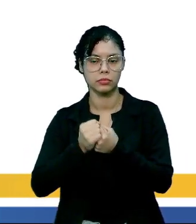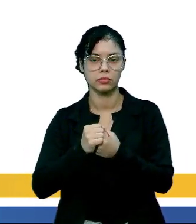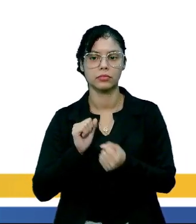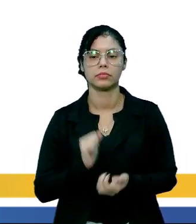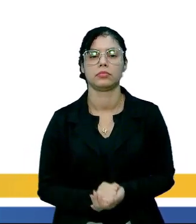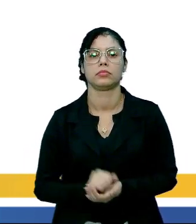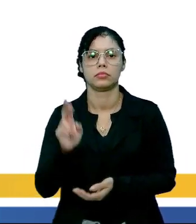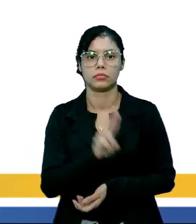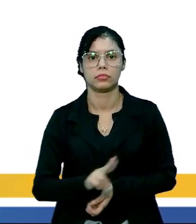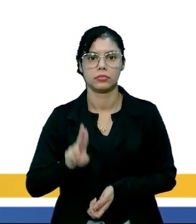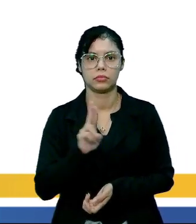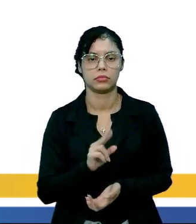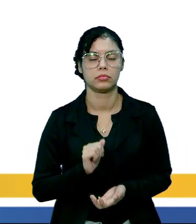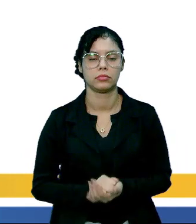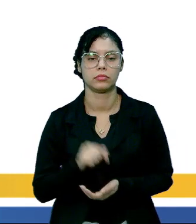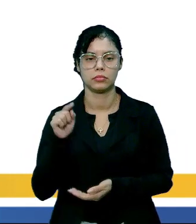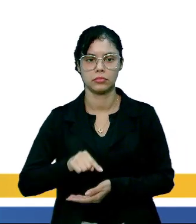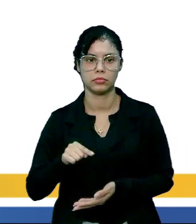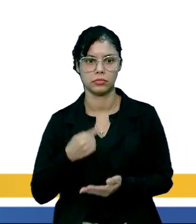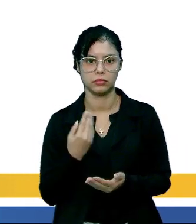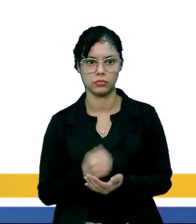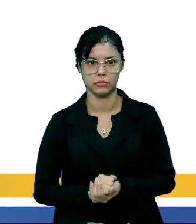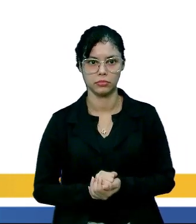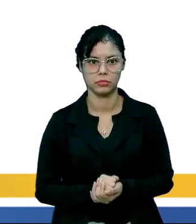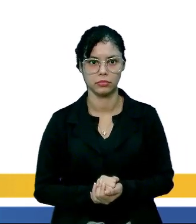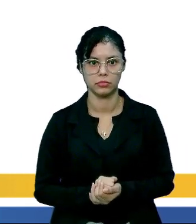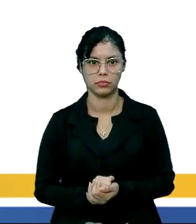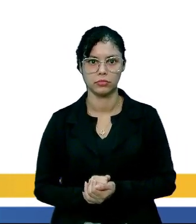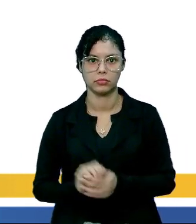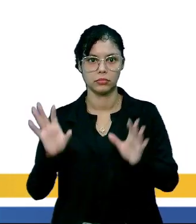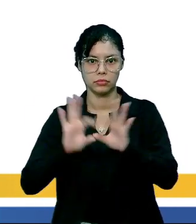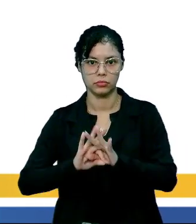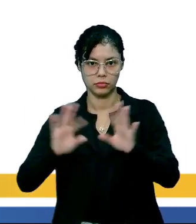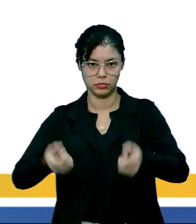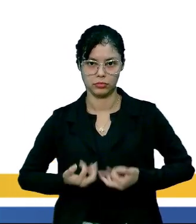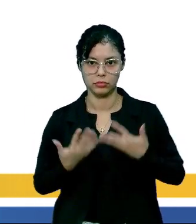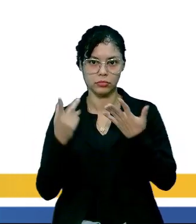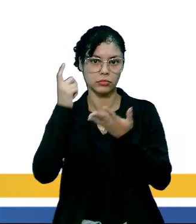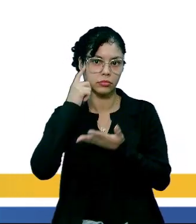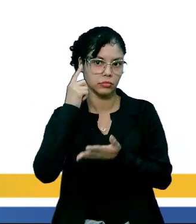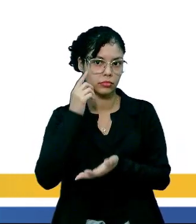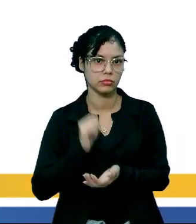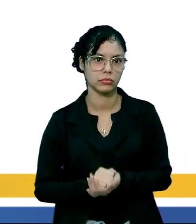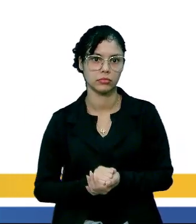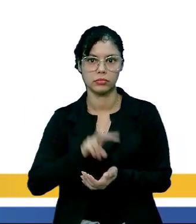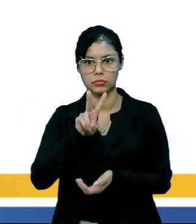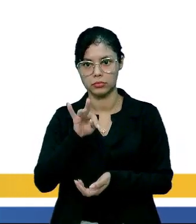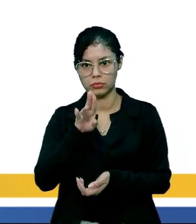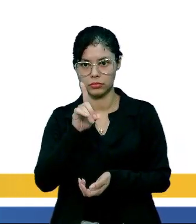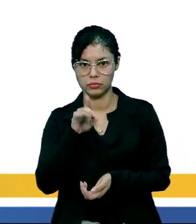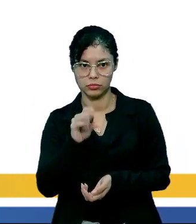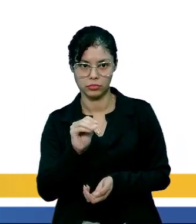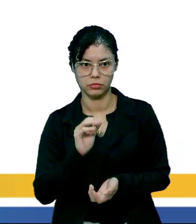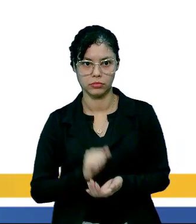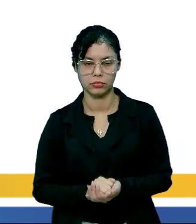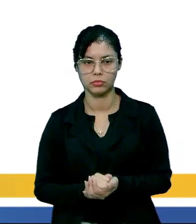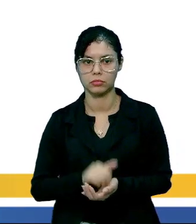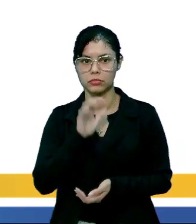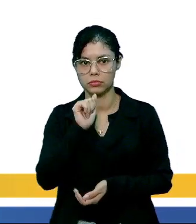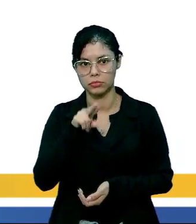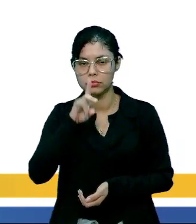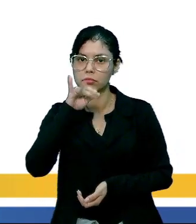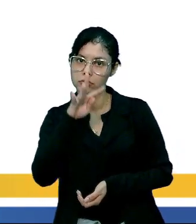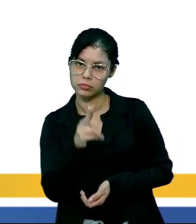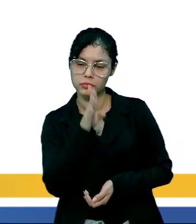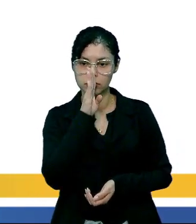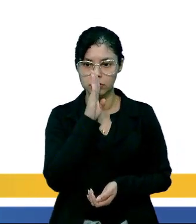nós iremos utilizar aqui na nossa proposta. É livre a manifestação do pensamento, sendo